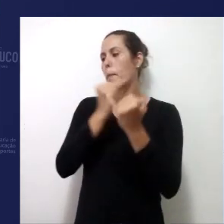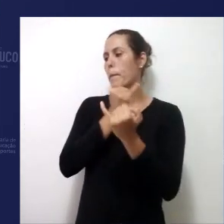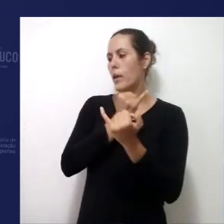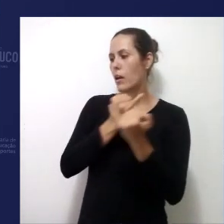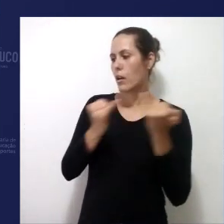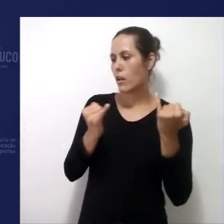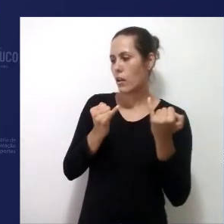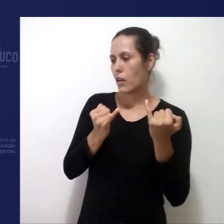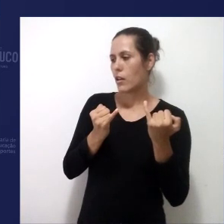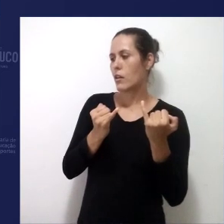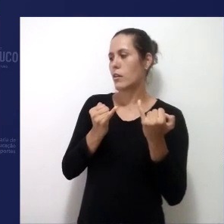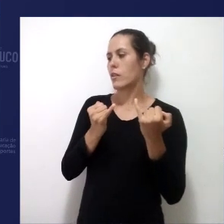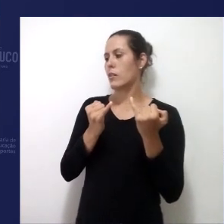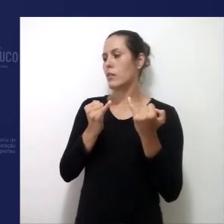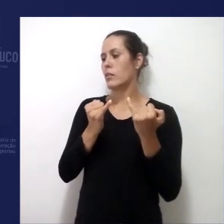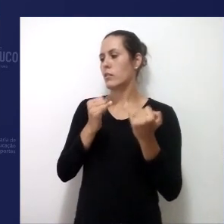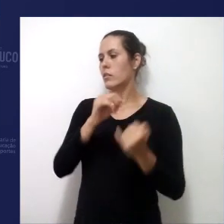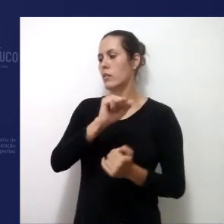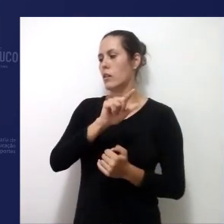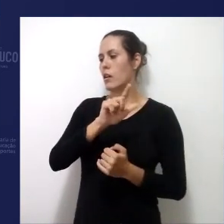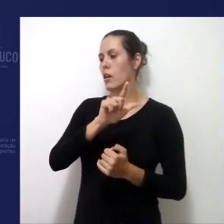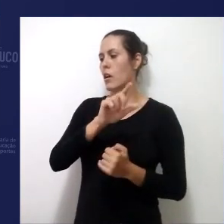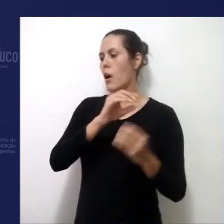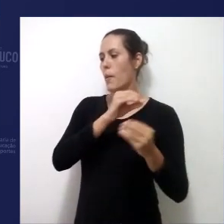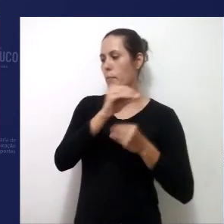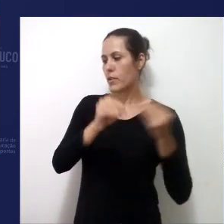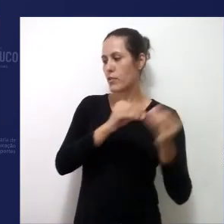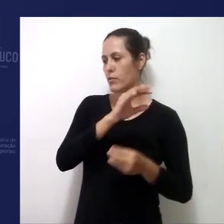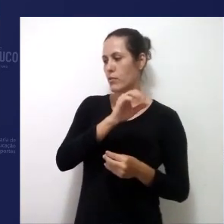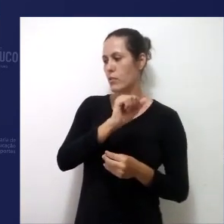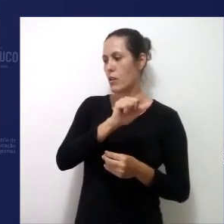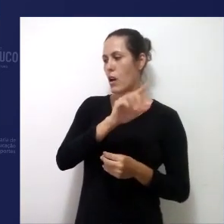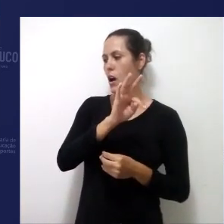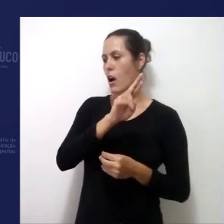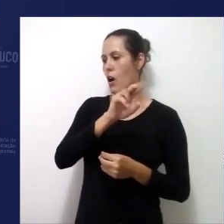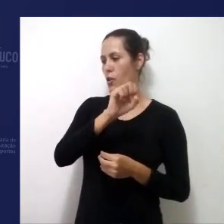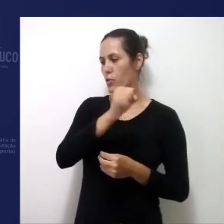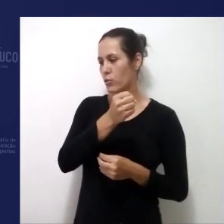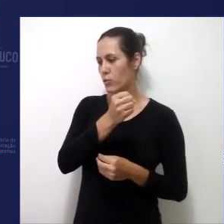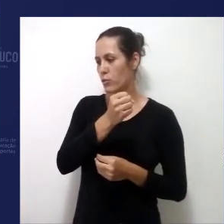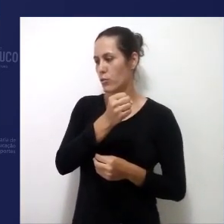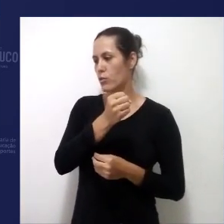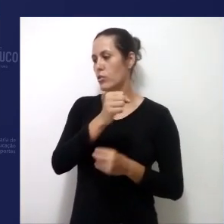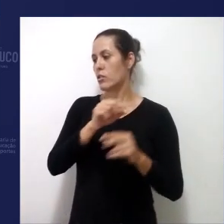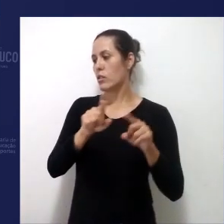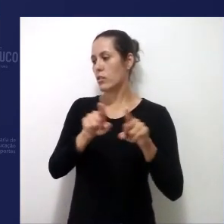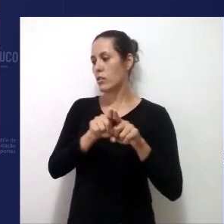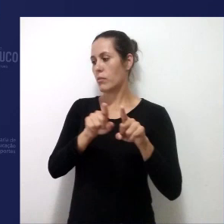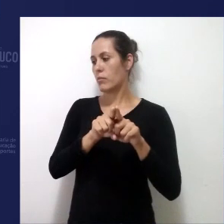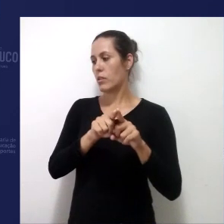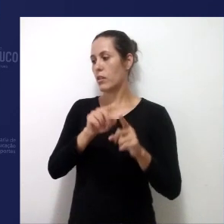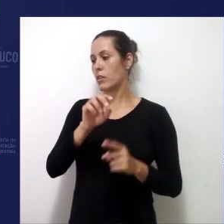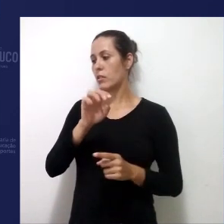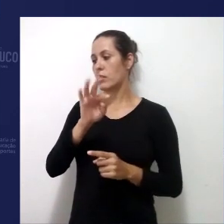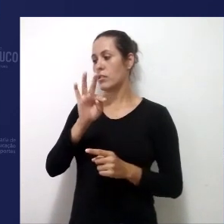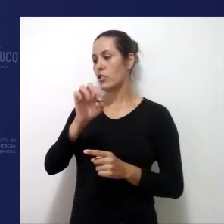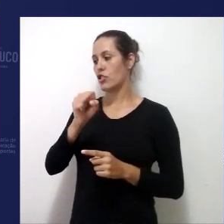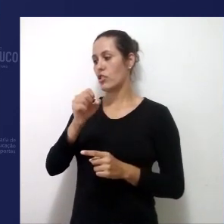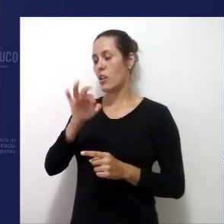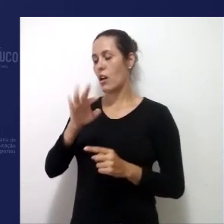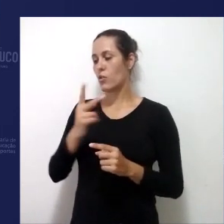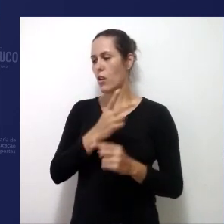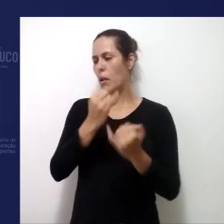à nuvem stratus e também à alstratus, diferenciando-se por ser mais alta e mais